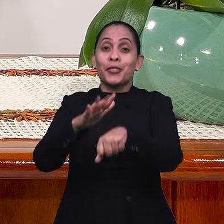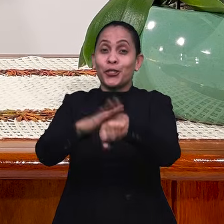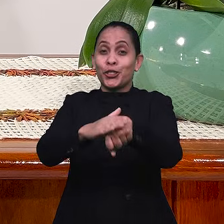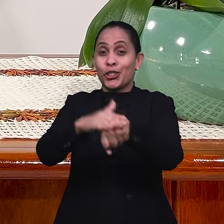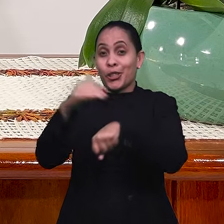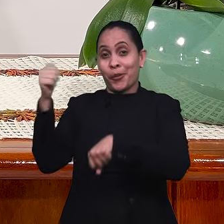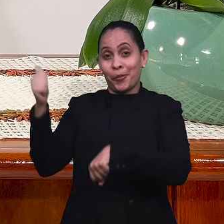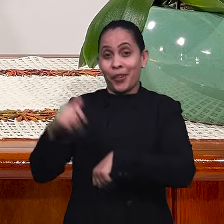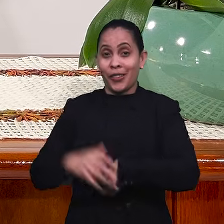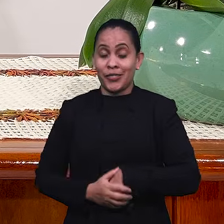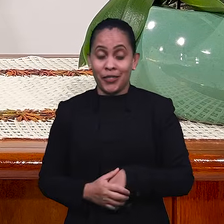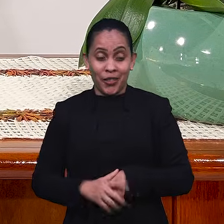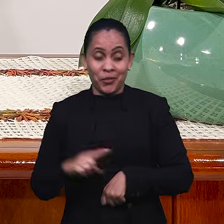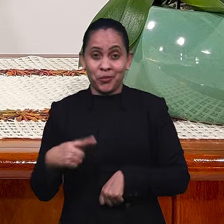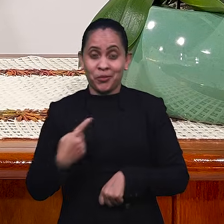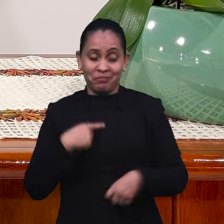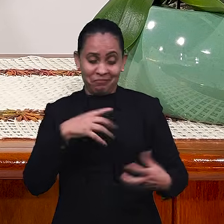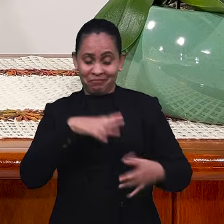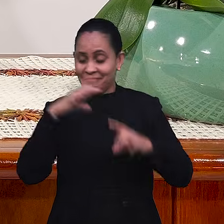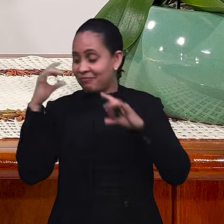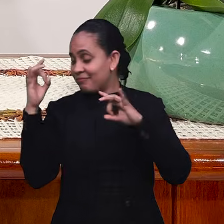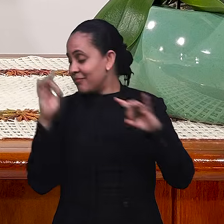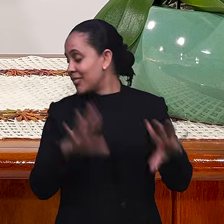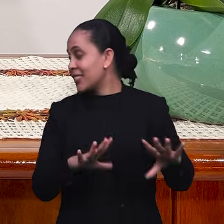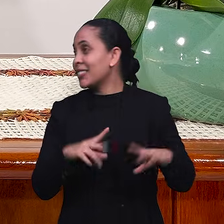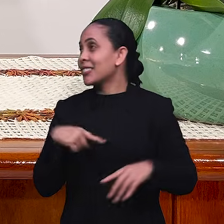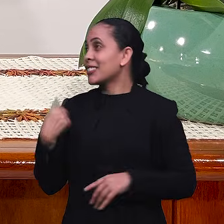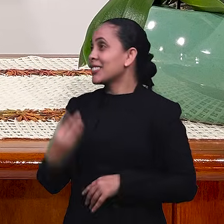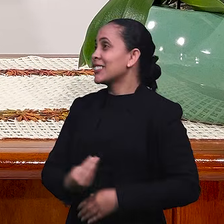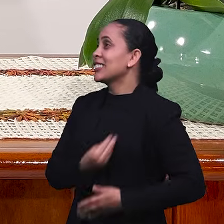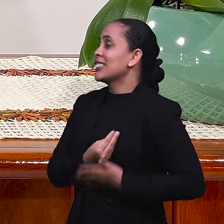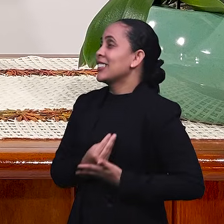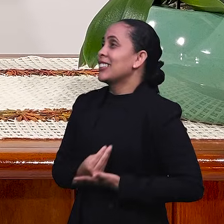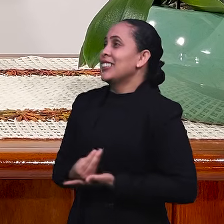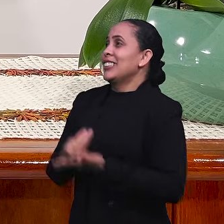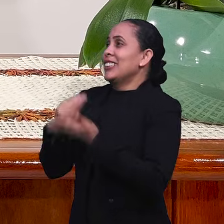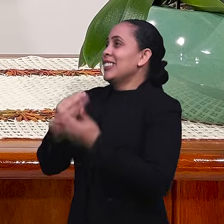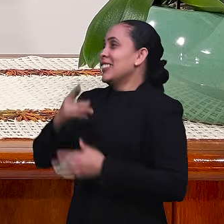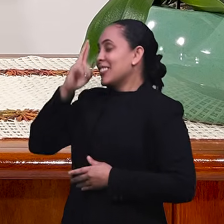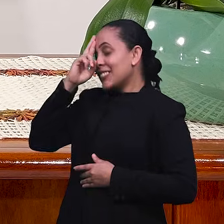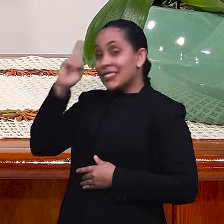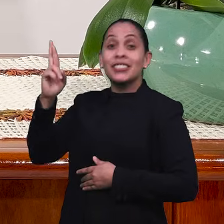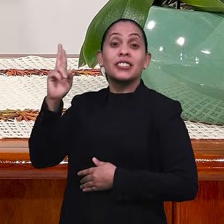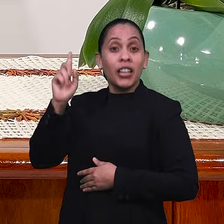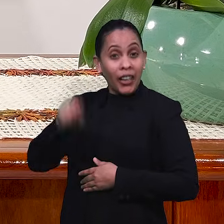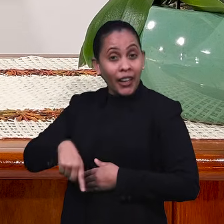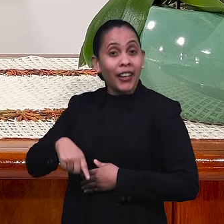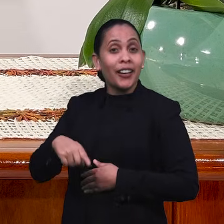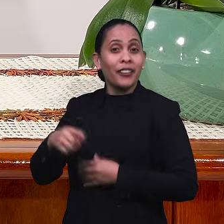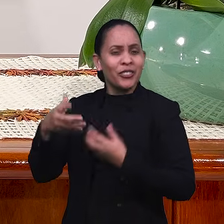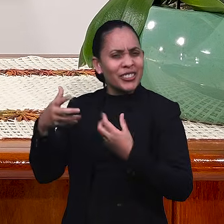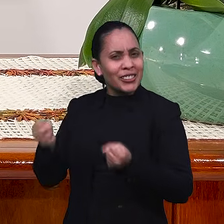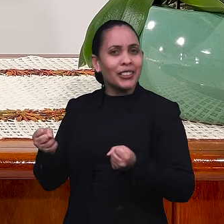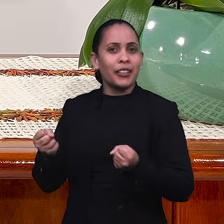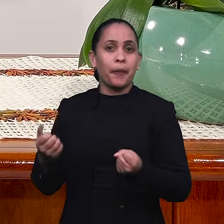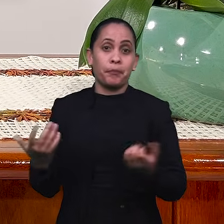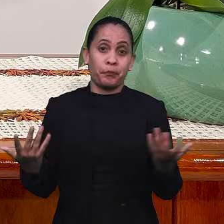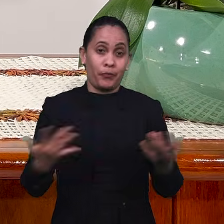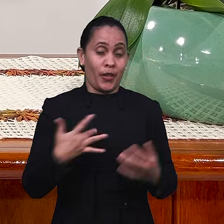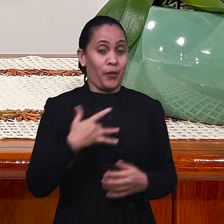nós deixamos tudo para trás e nos entregamos aos pés do Senhor Jesus. Esse é o vinde. Vou parar aqui só para